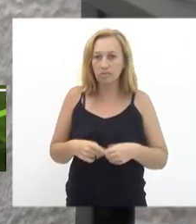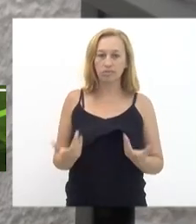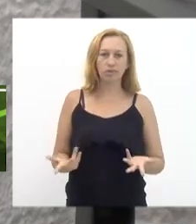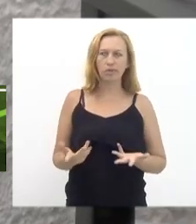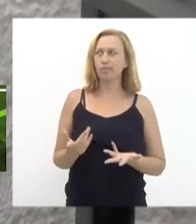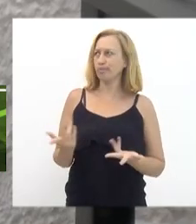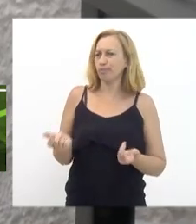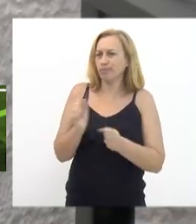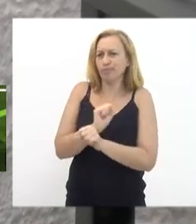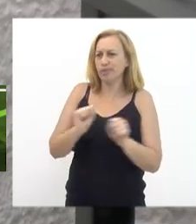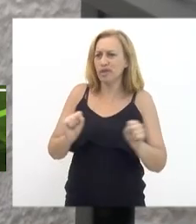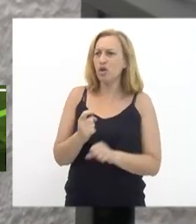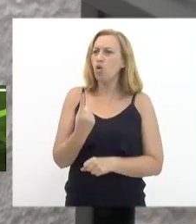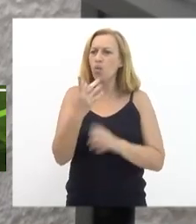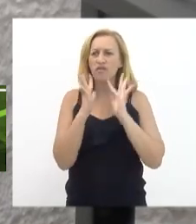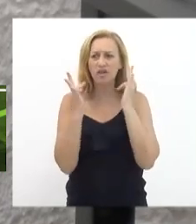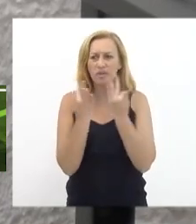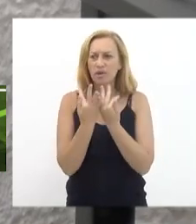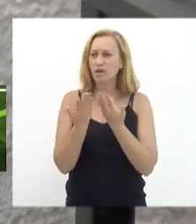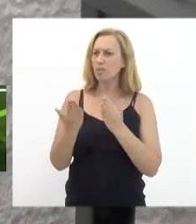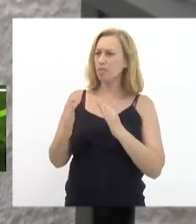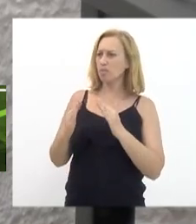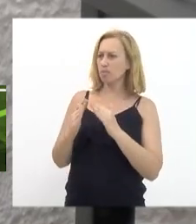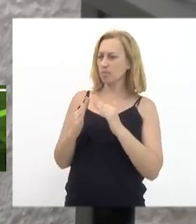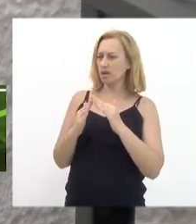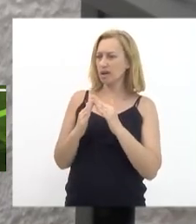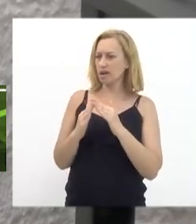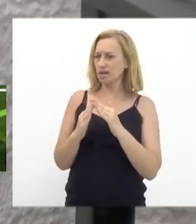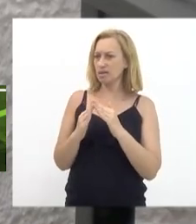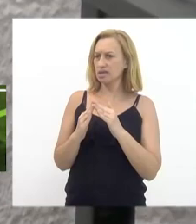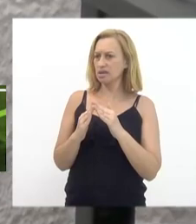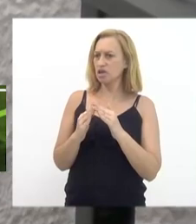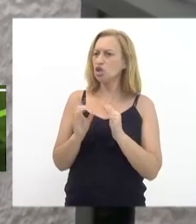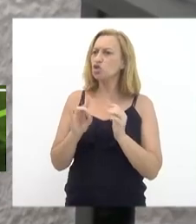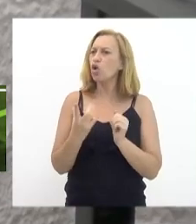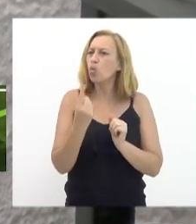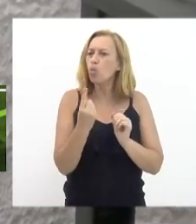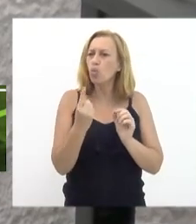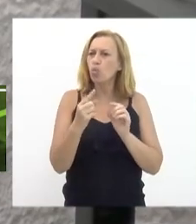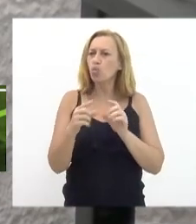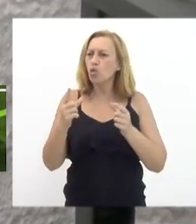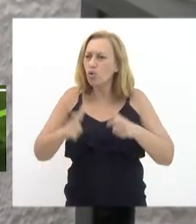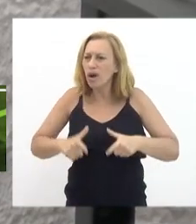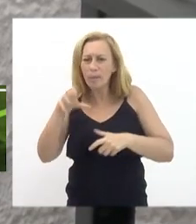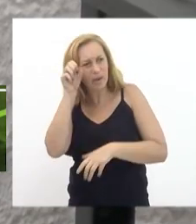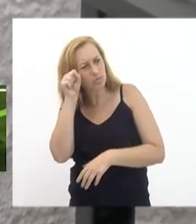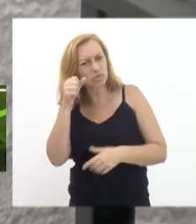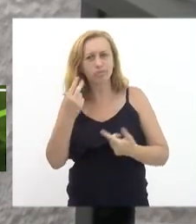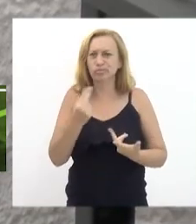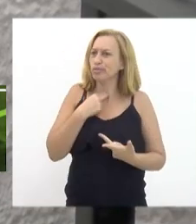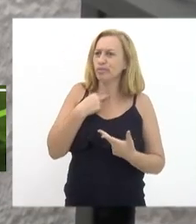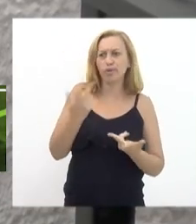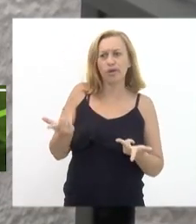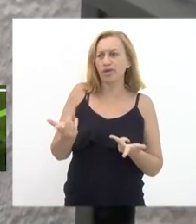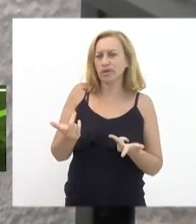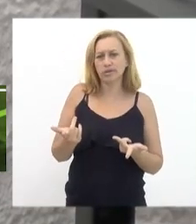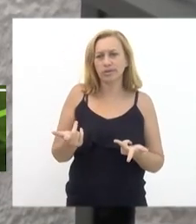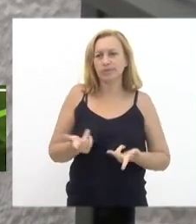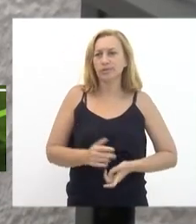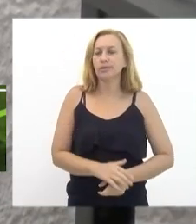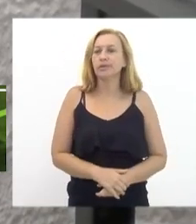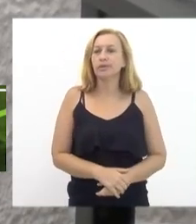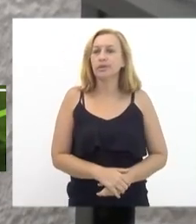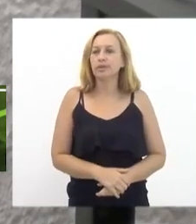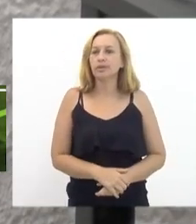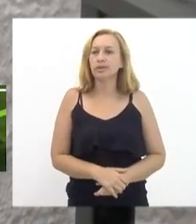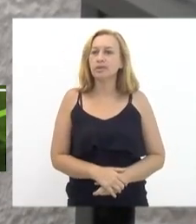morando com a casa de um quarto então isso nós exaurimos acabou no programa casa da gente são unidades habitacionais em 45 metros quadrados